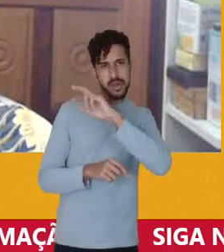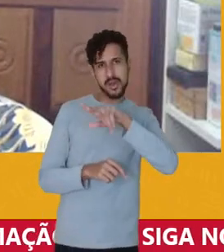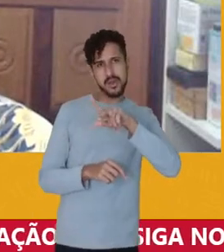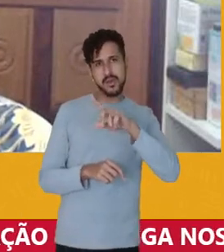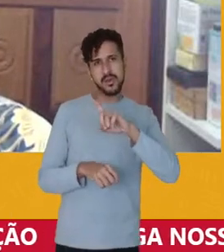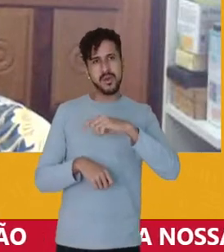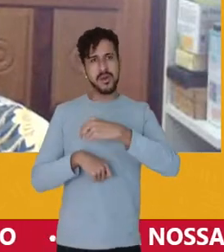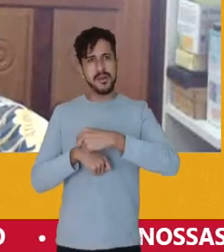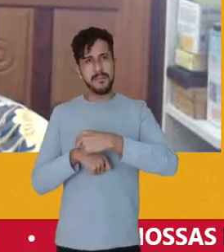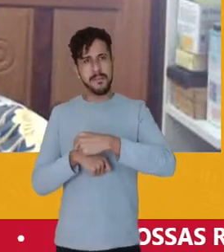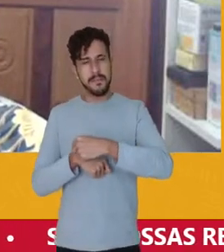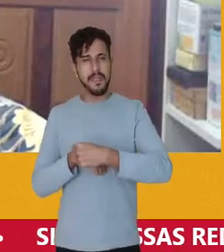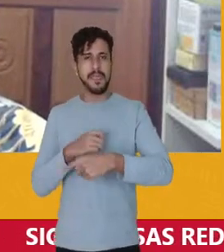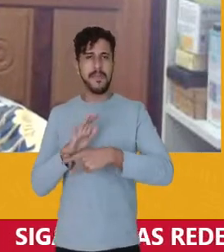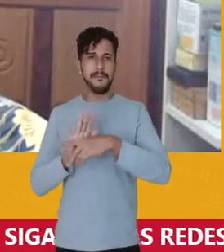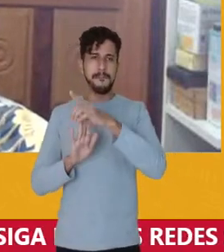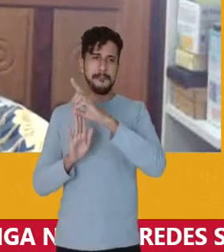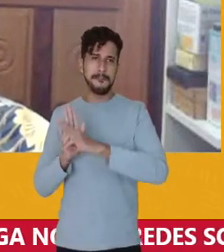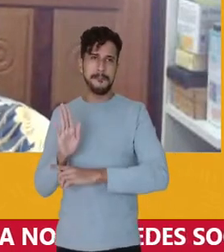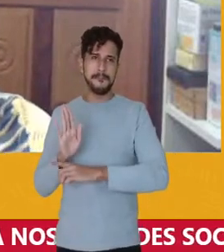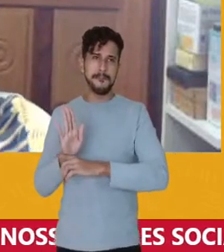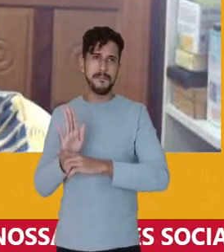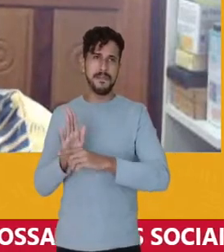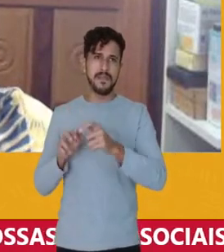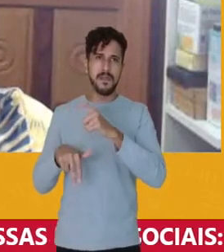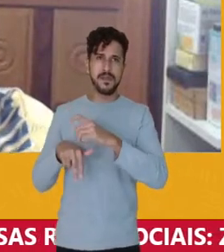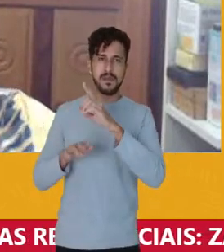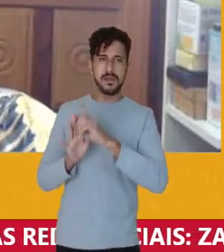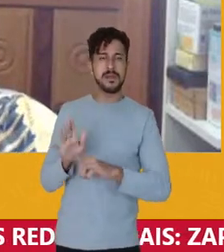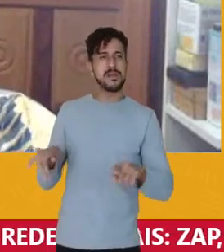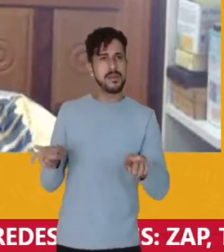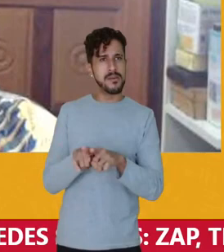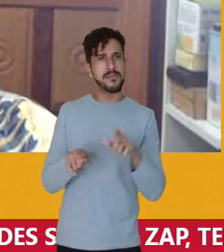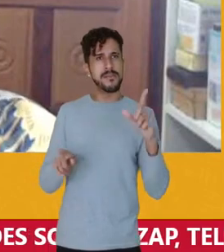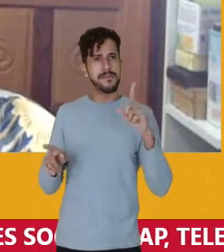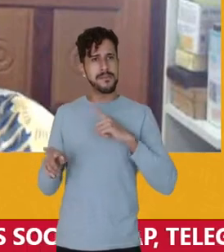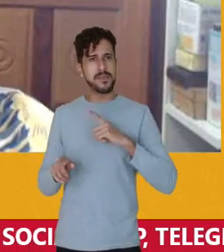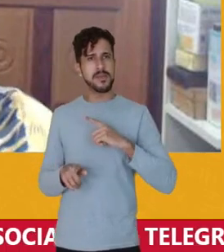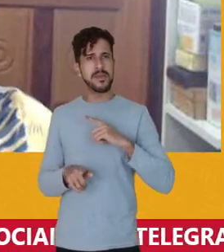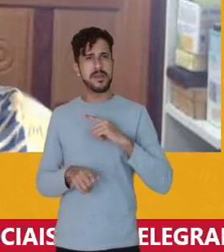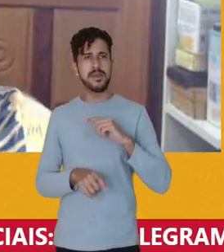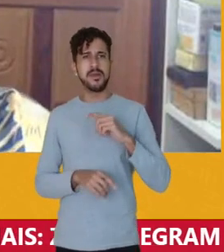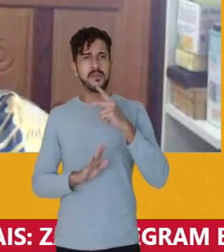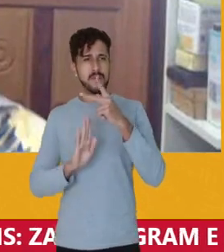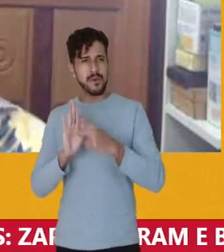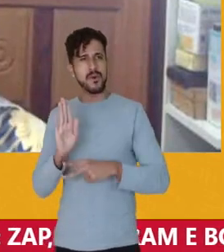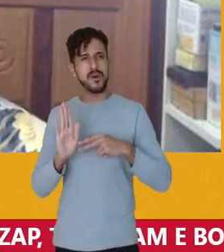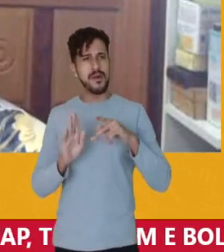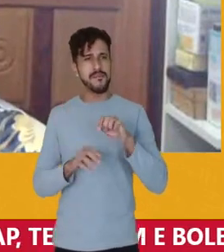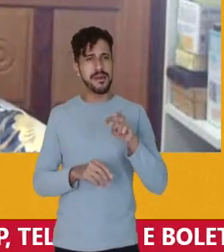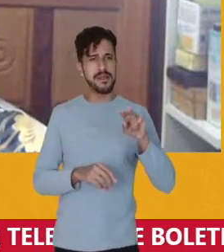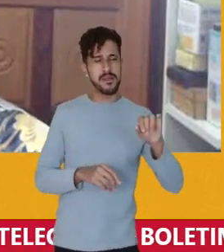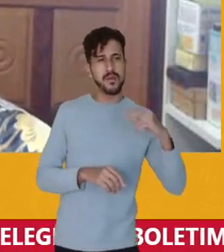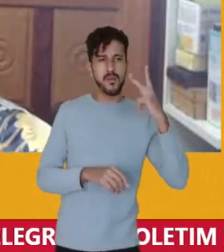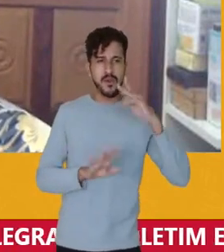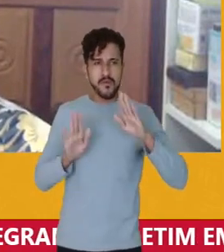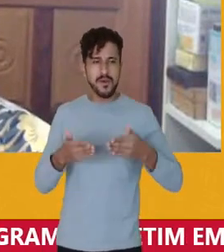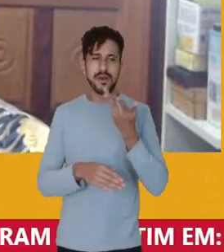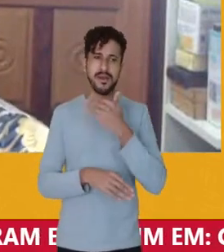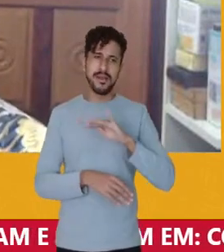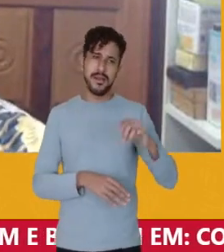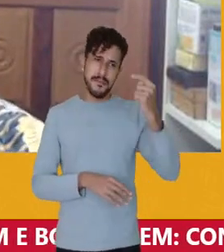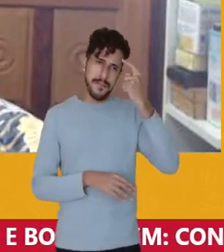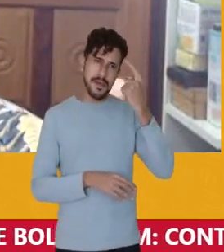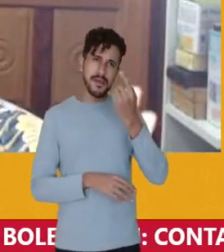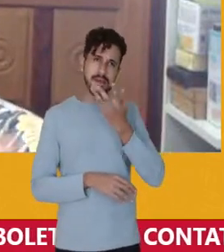um tempo de direitos e as crianças sujeitas de direitos, mas que tenha ações afirmativas nas políticas voltadas para a infância, que pensem em